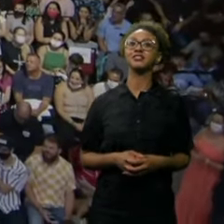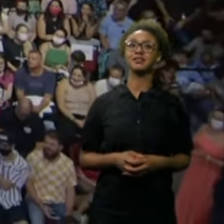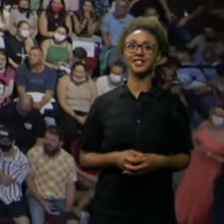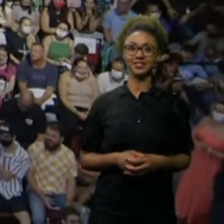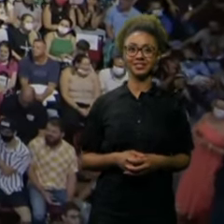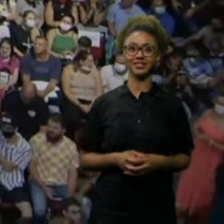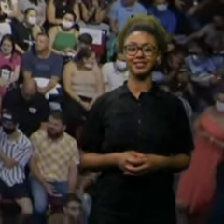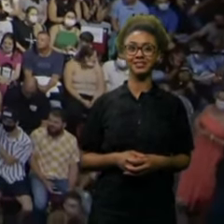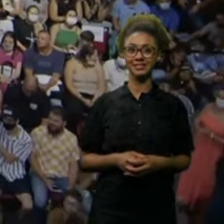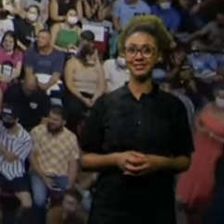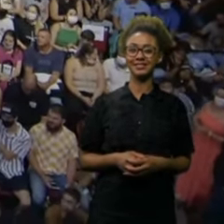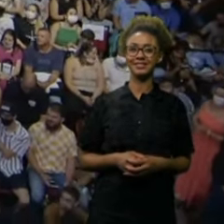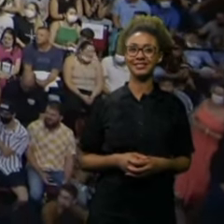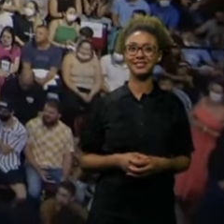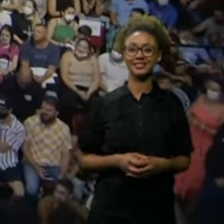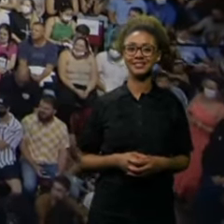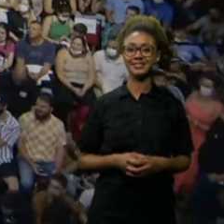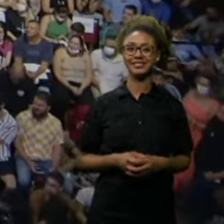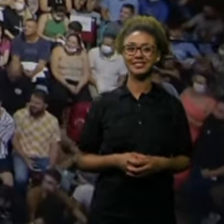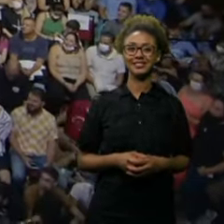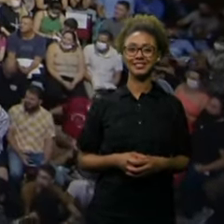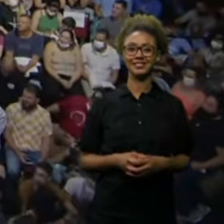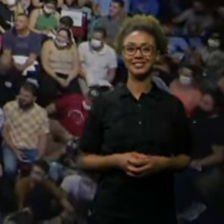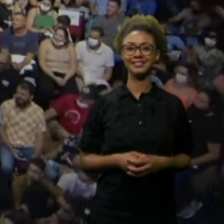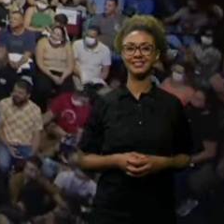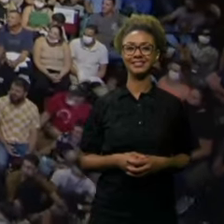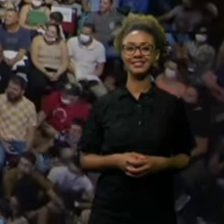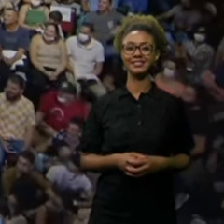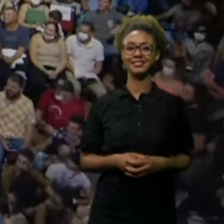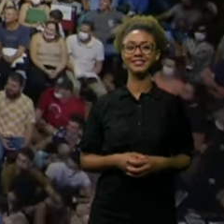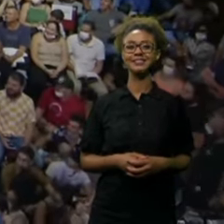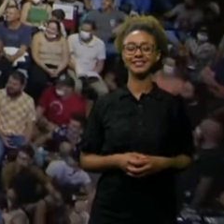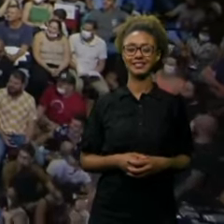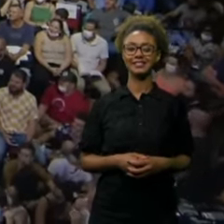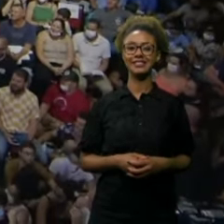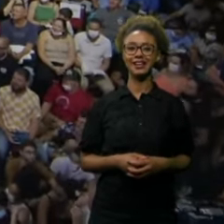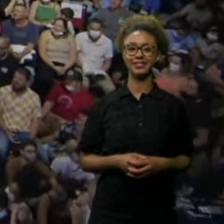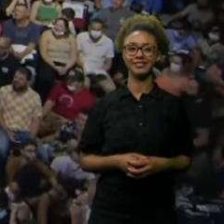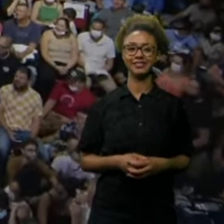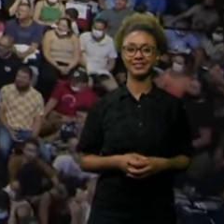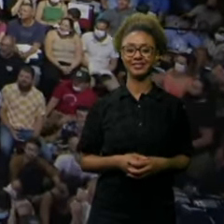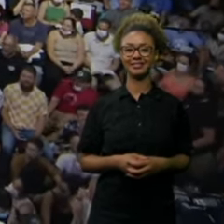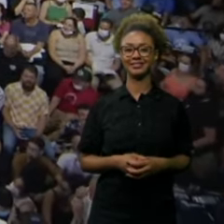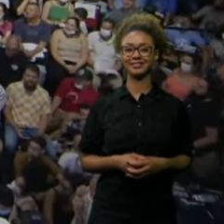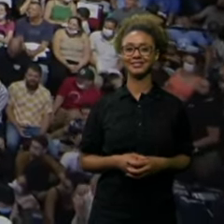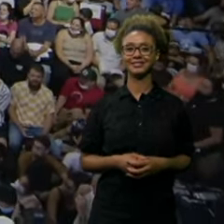E aí E aí